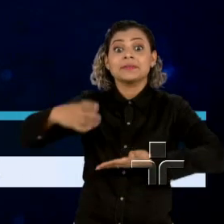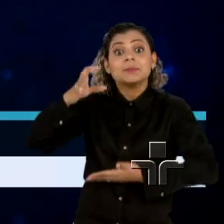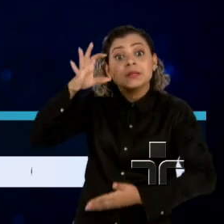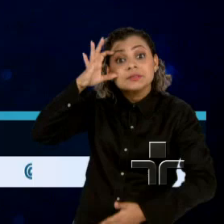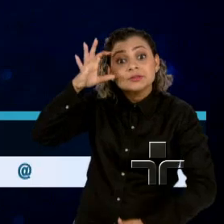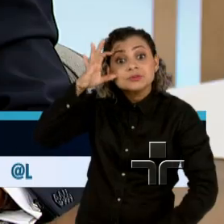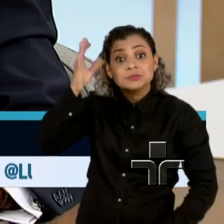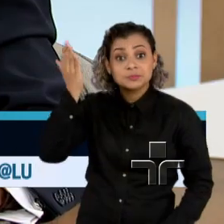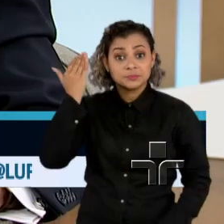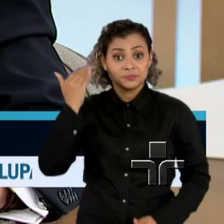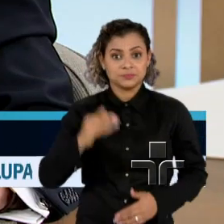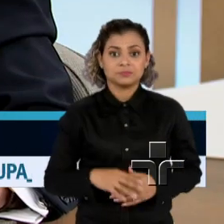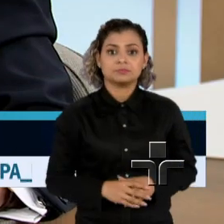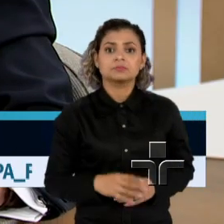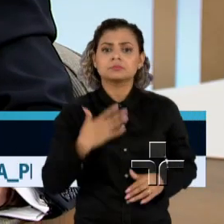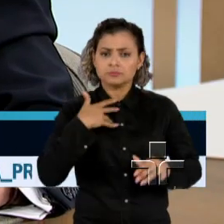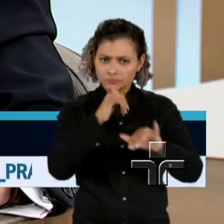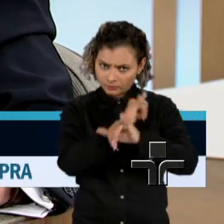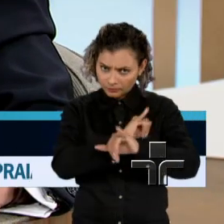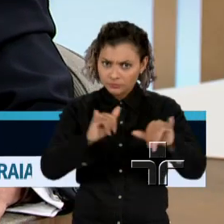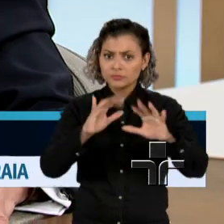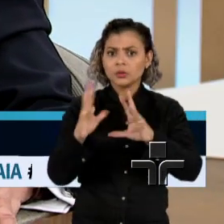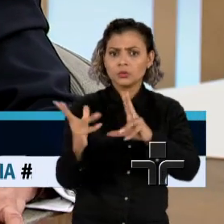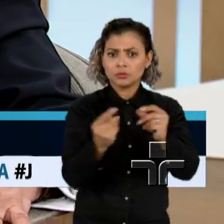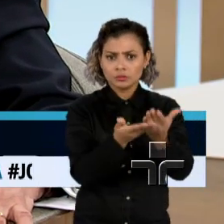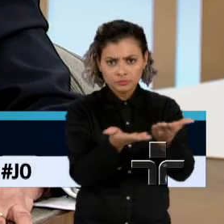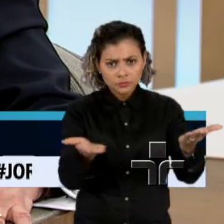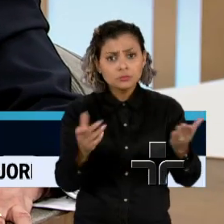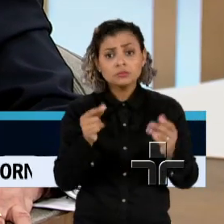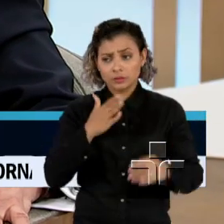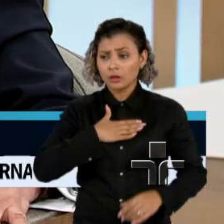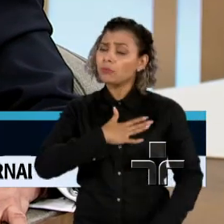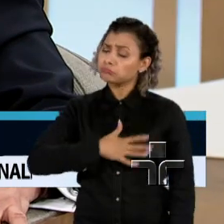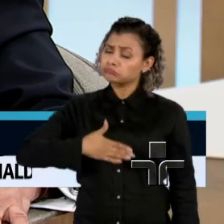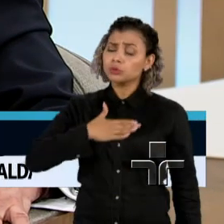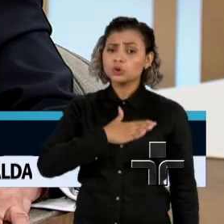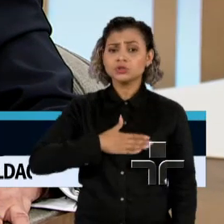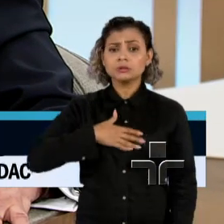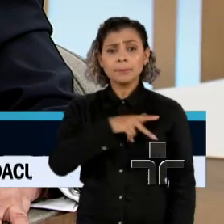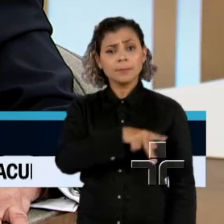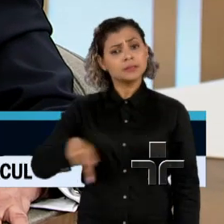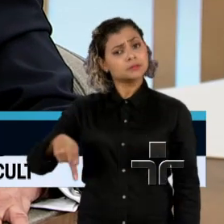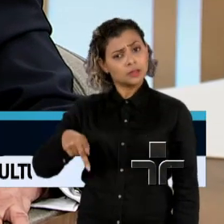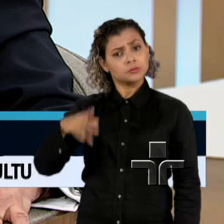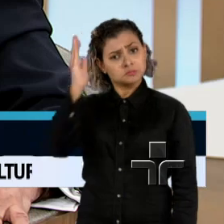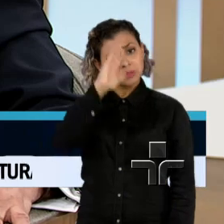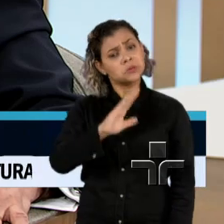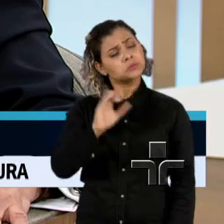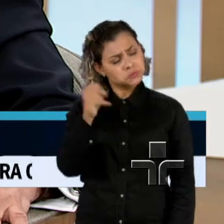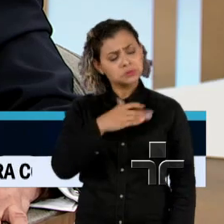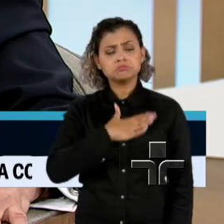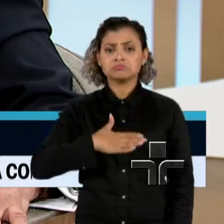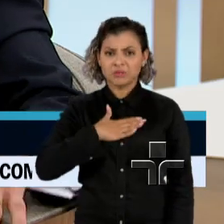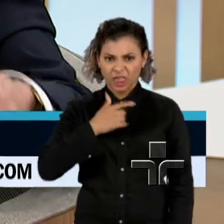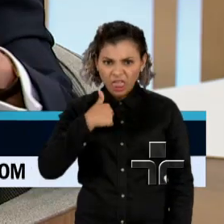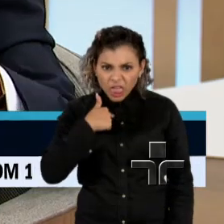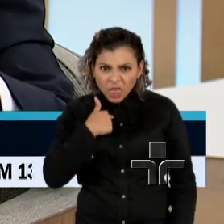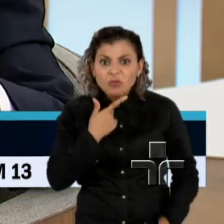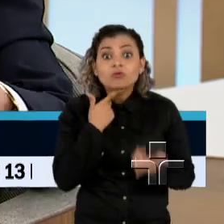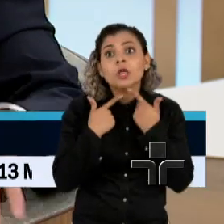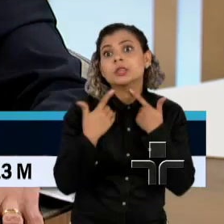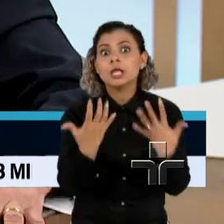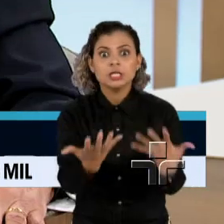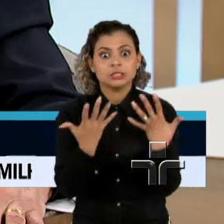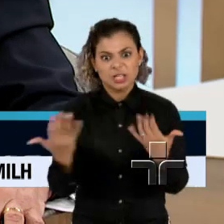Dilma Rousseff. Quero dizer a você e a todos que eu tive muito gosto em ser presidente da República. Eu não almejei jamais isso. De vez em